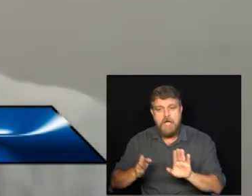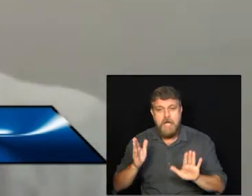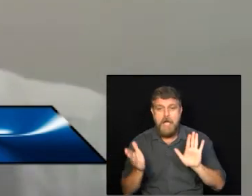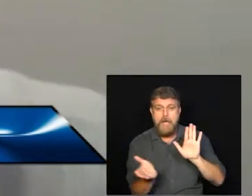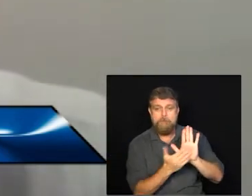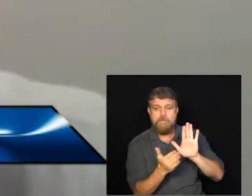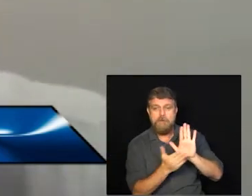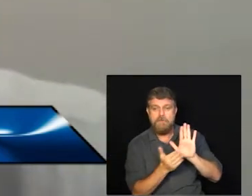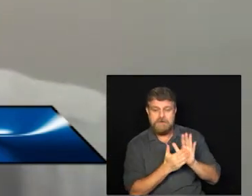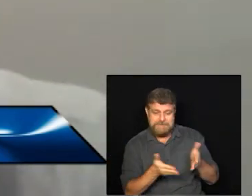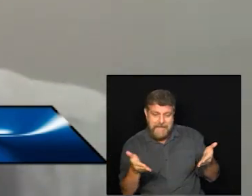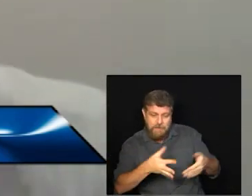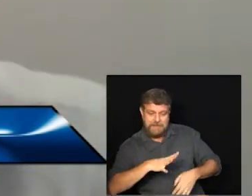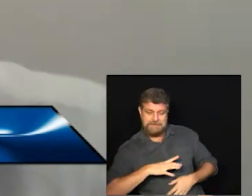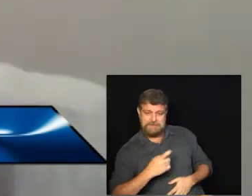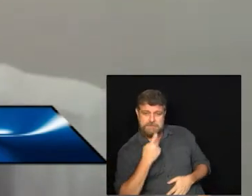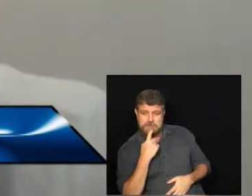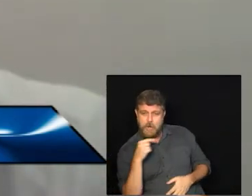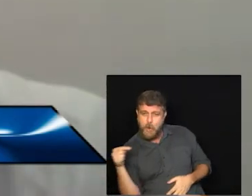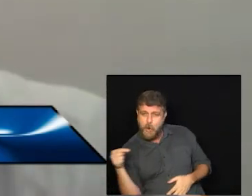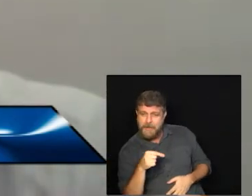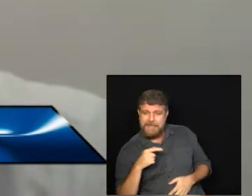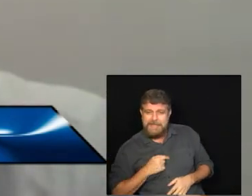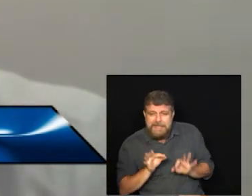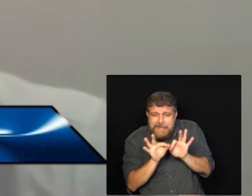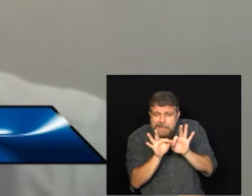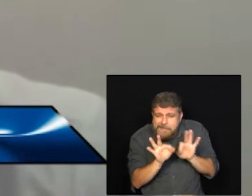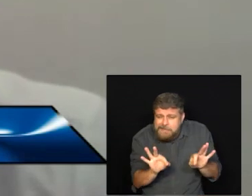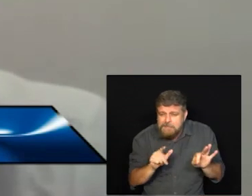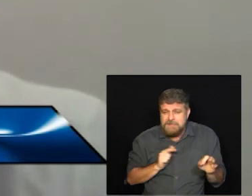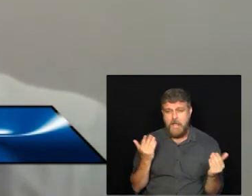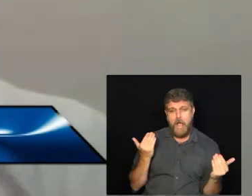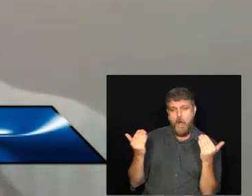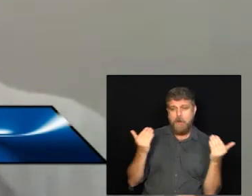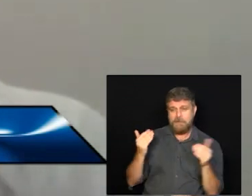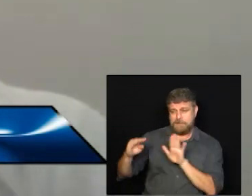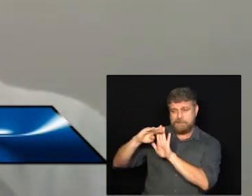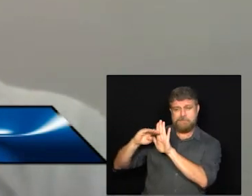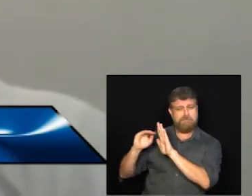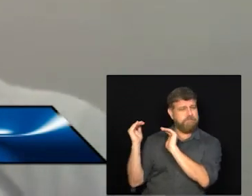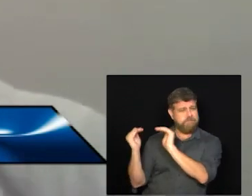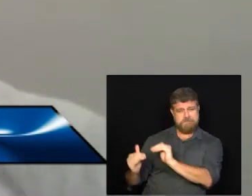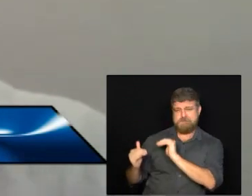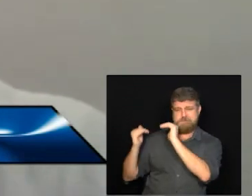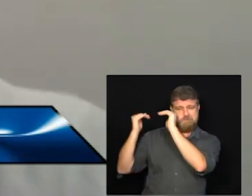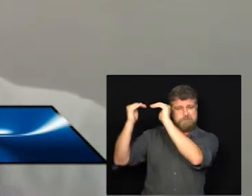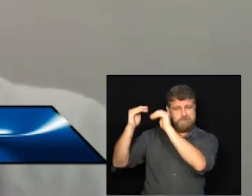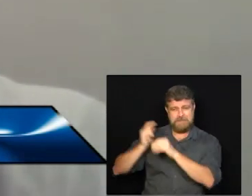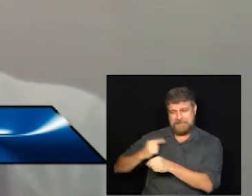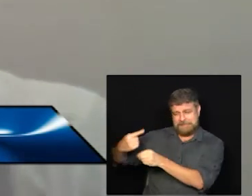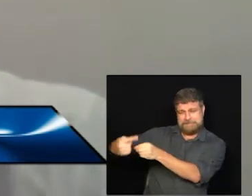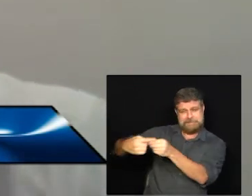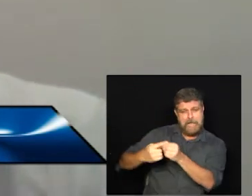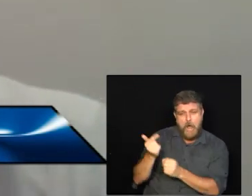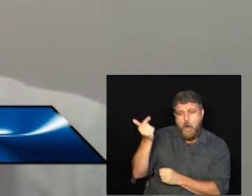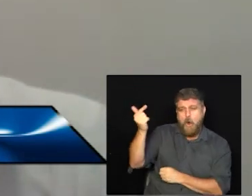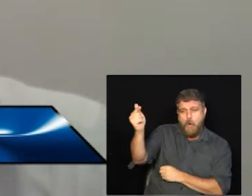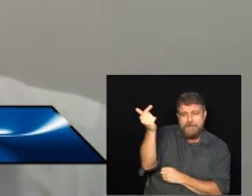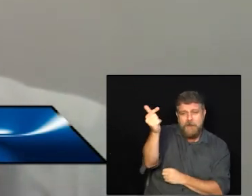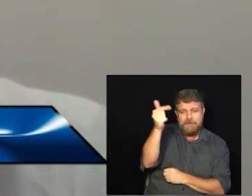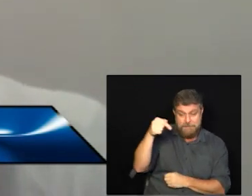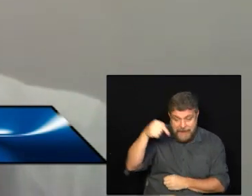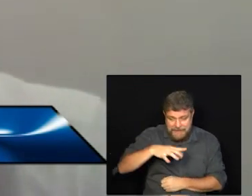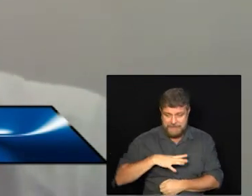colocada agora, campineira, é tímida comparada aos projetos implantados nessas cidades, mas é um